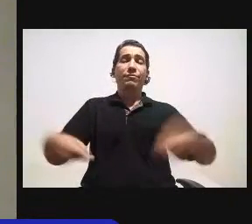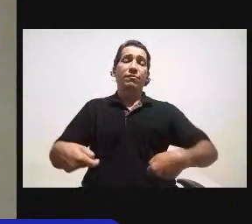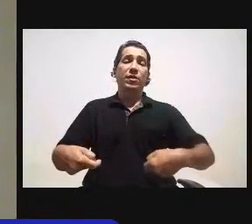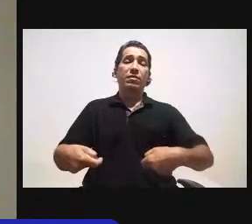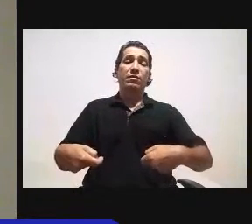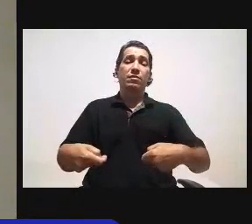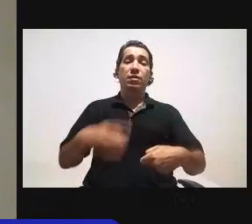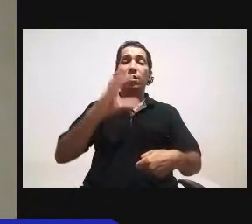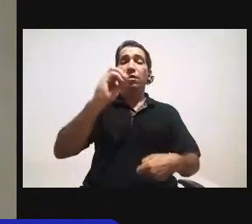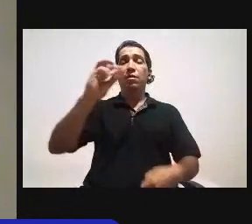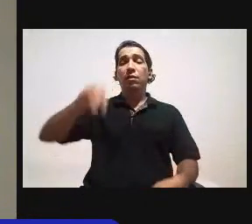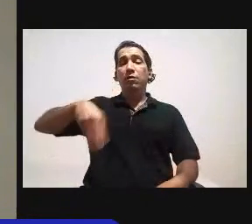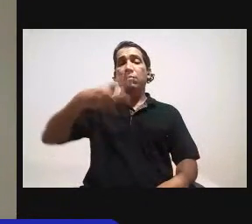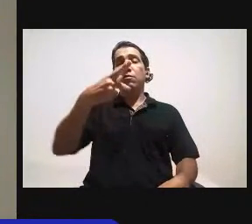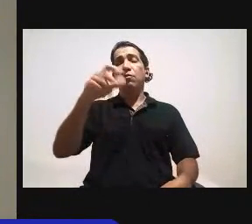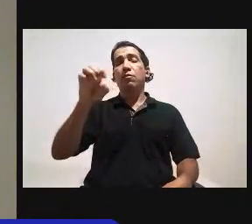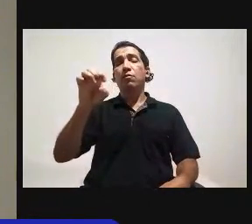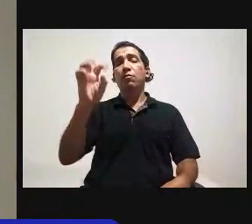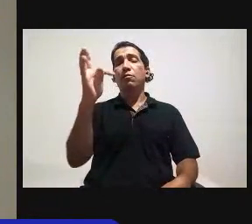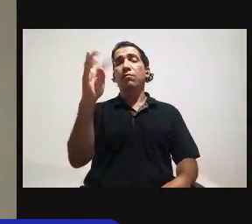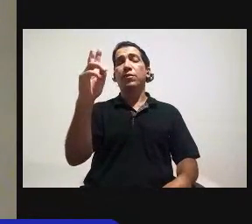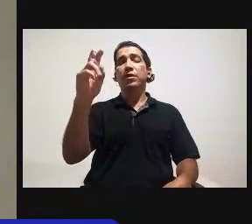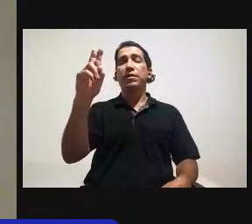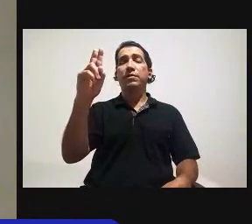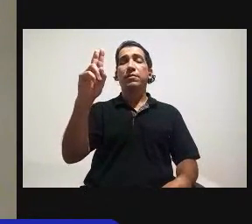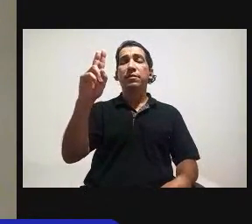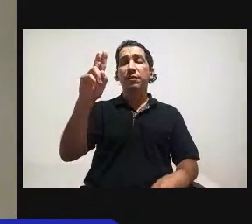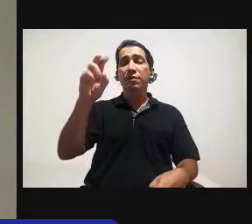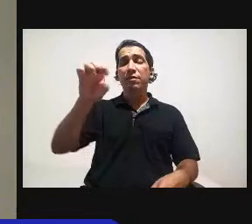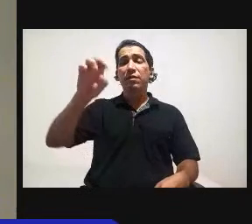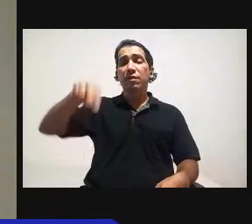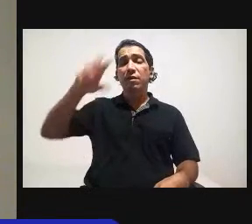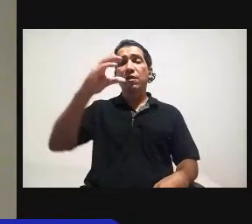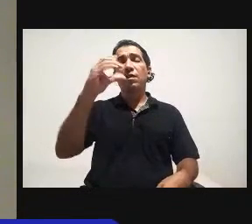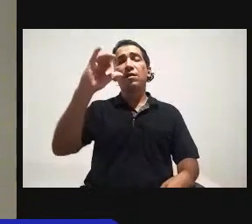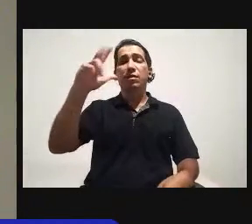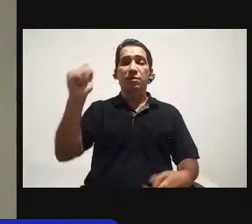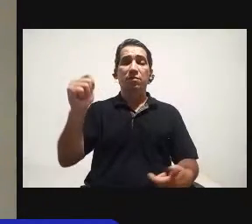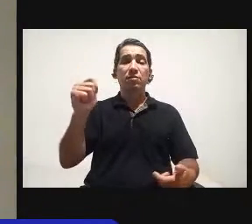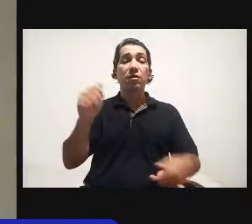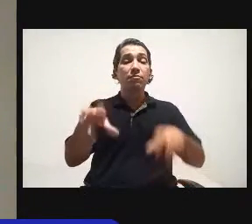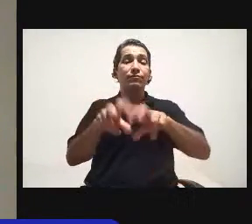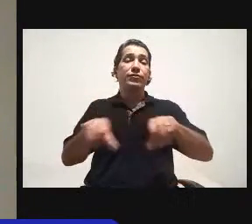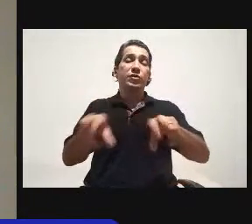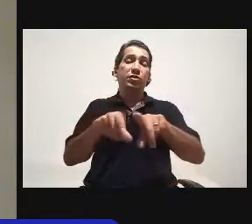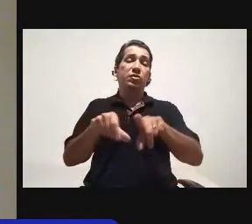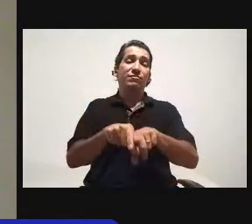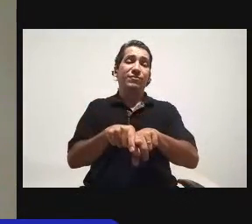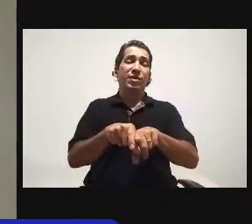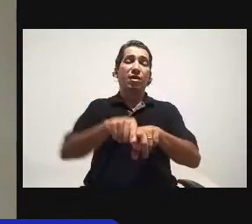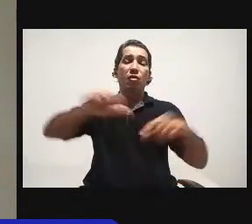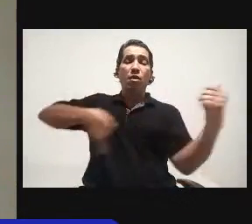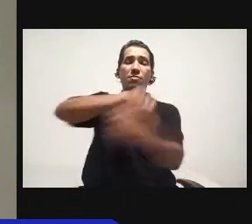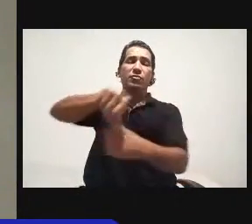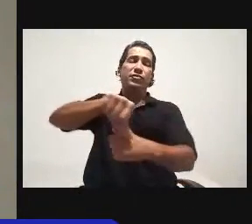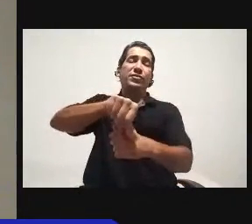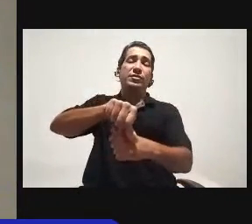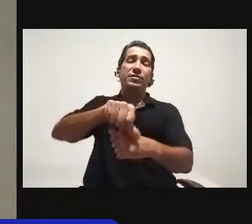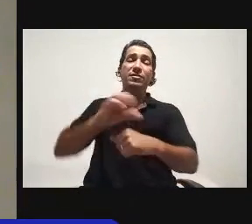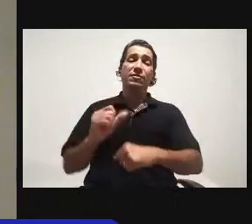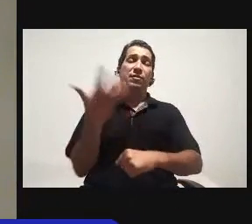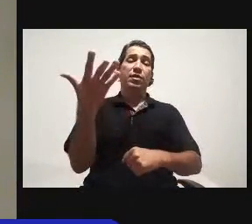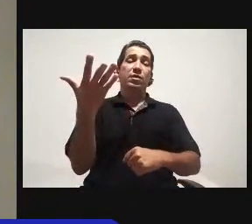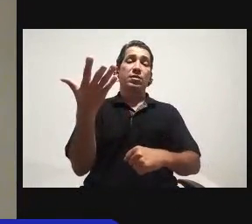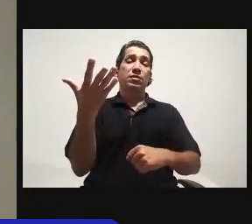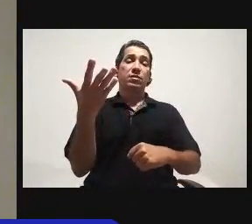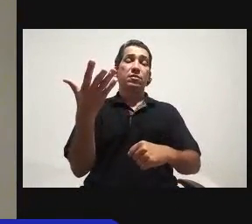mudança radical, é disruptiva. Uma outra coisa também importante é que a transformação digital é um